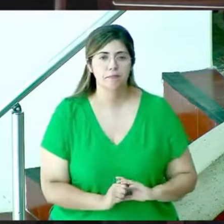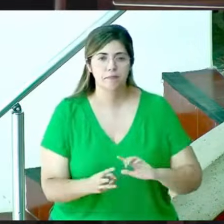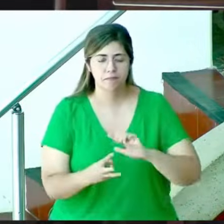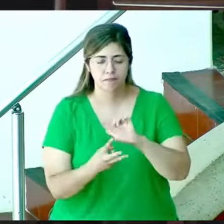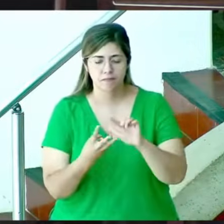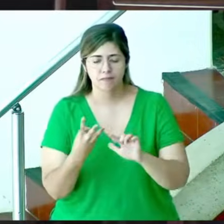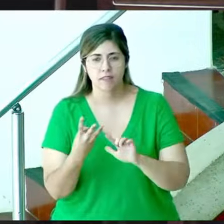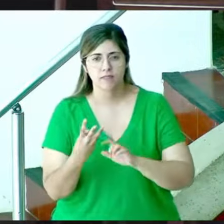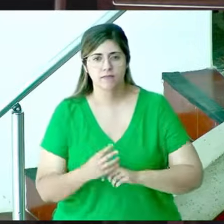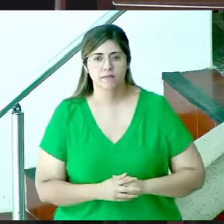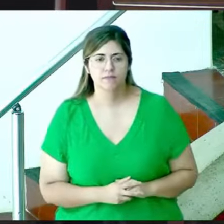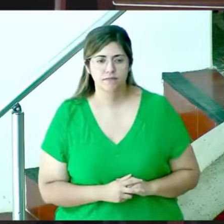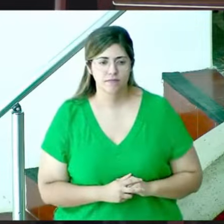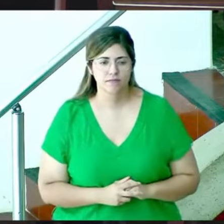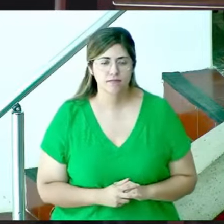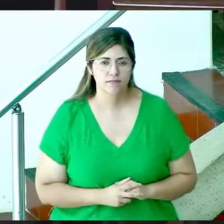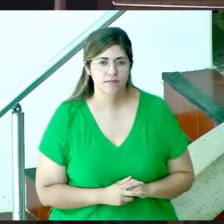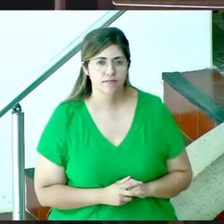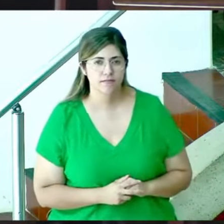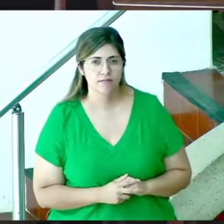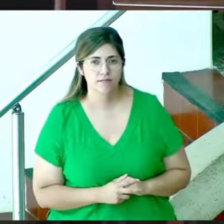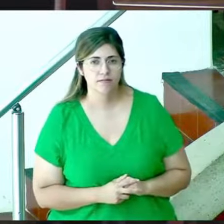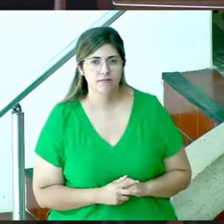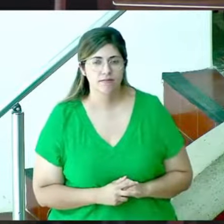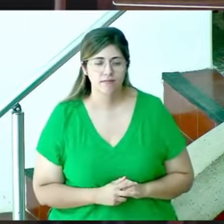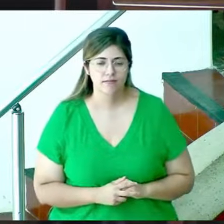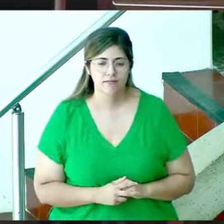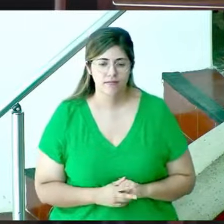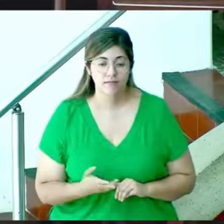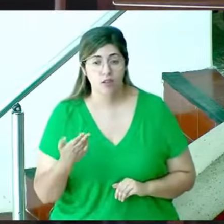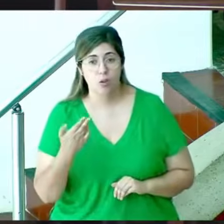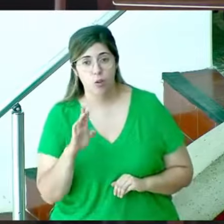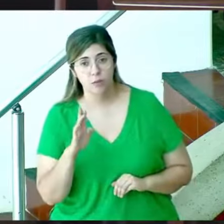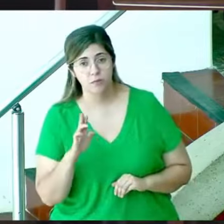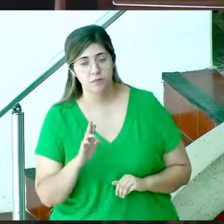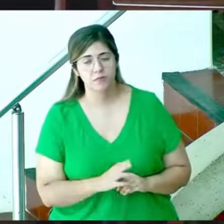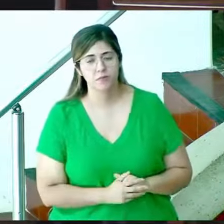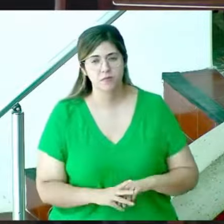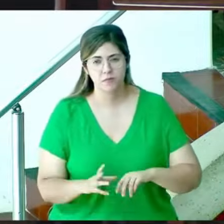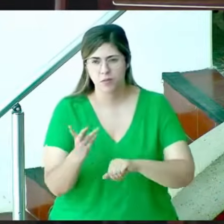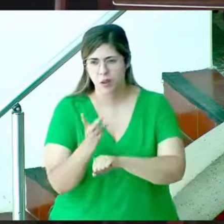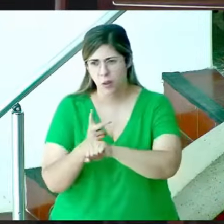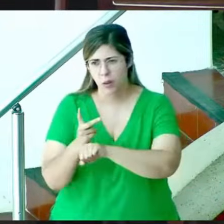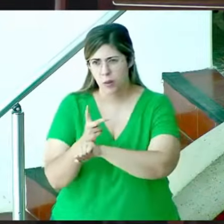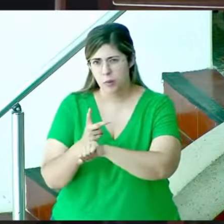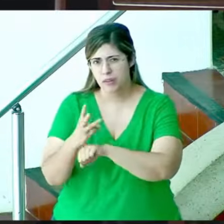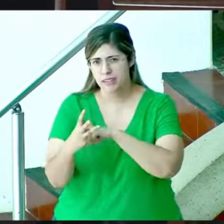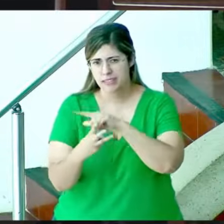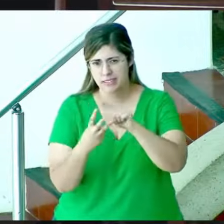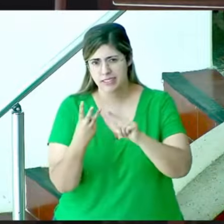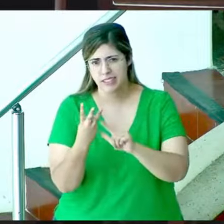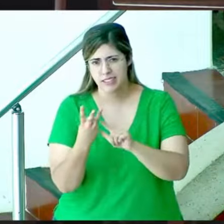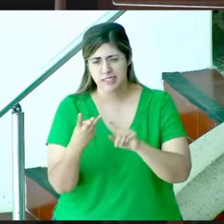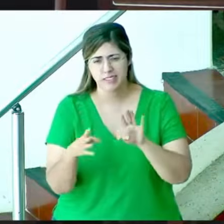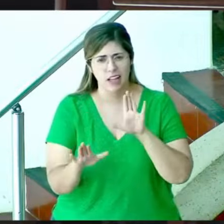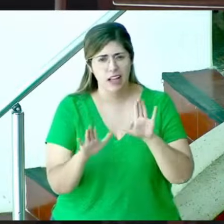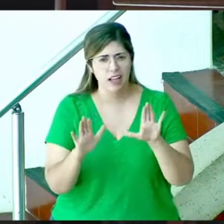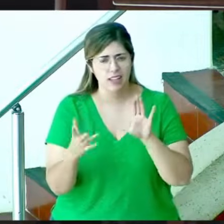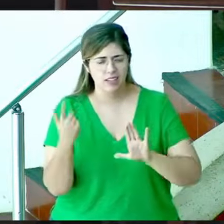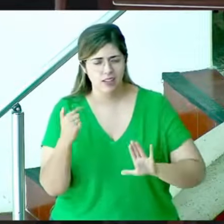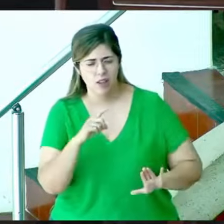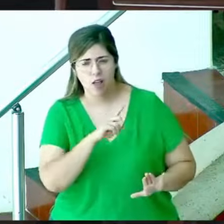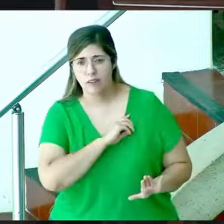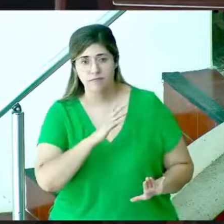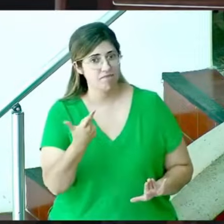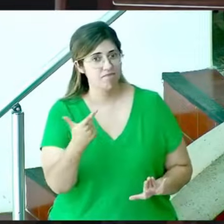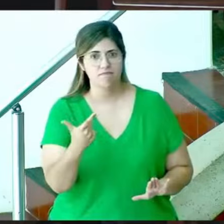três coisas, da evidência dessas três coisas, ou da busca por essas três coisas, porque às vezes a gente procura, meu Deus, eu não tenho